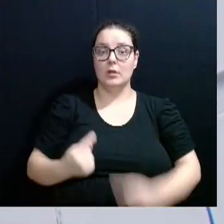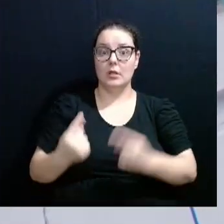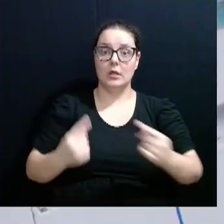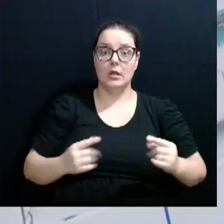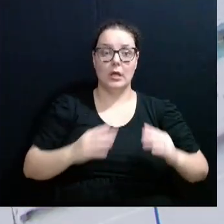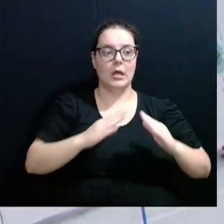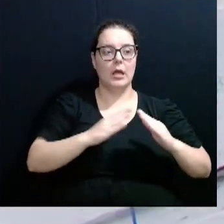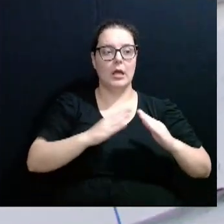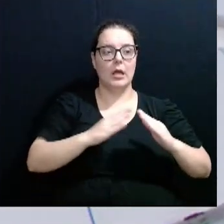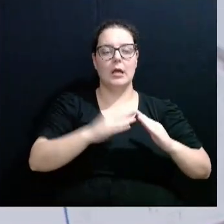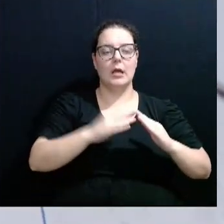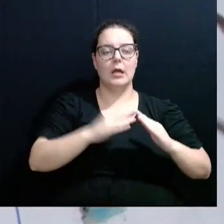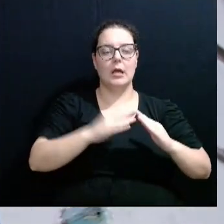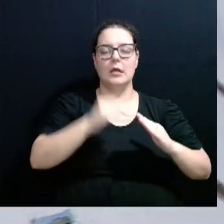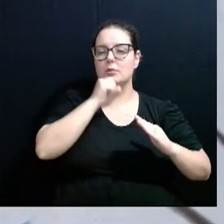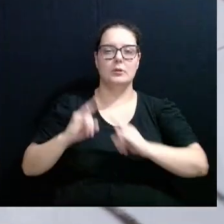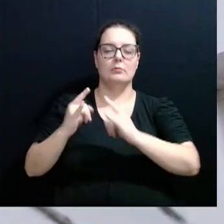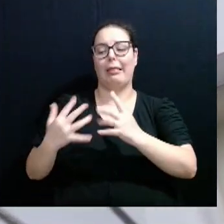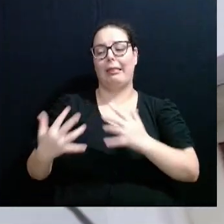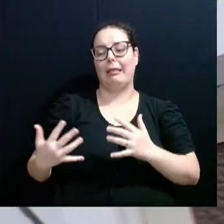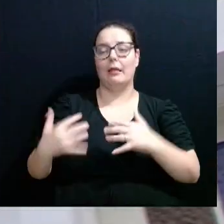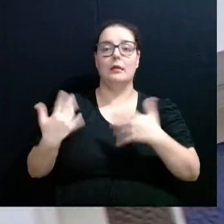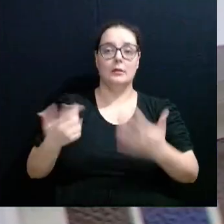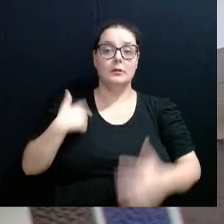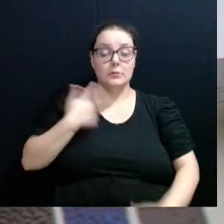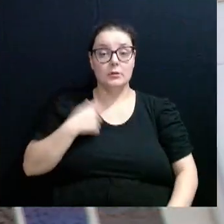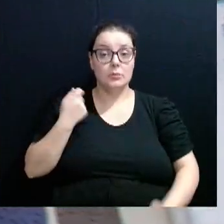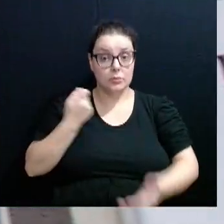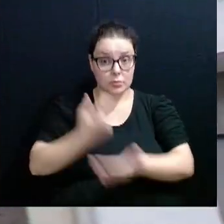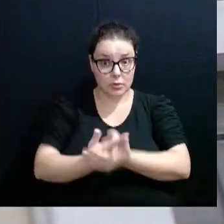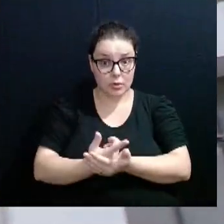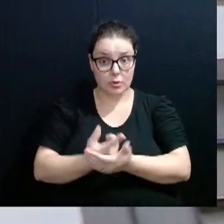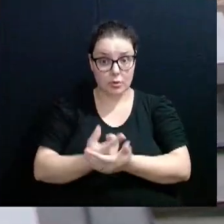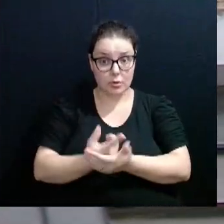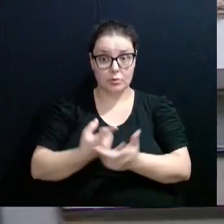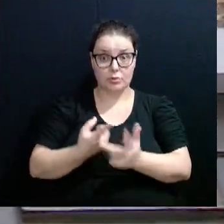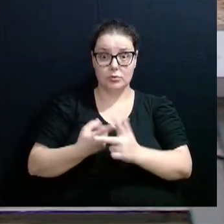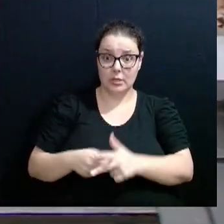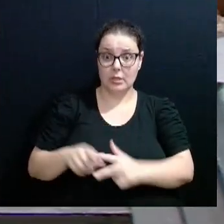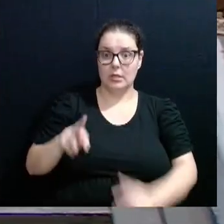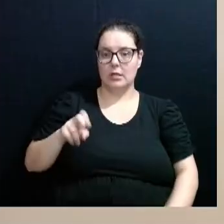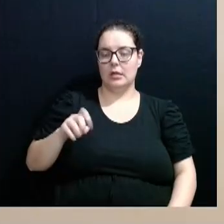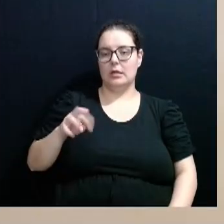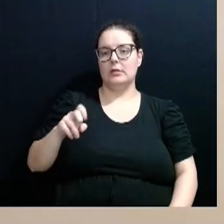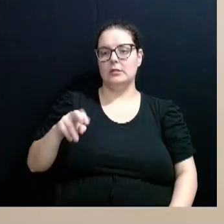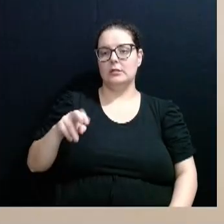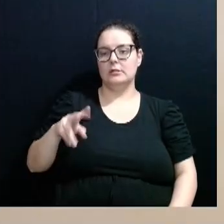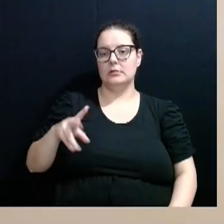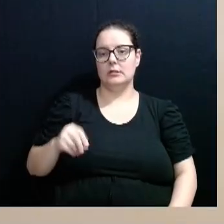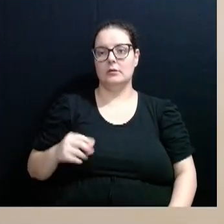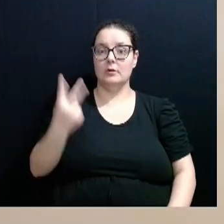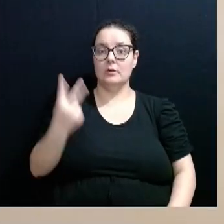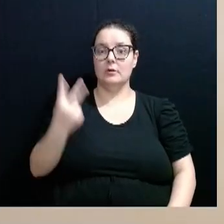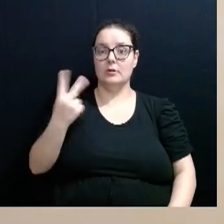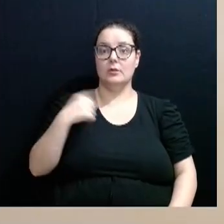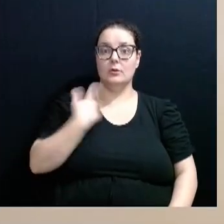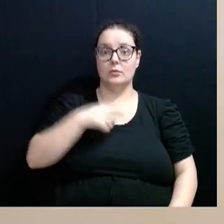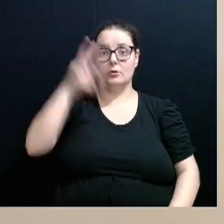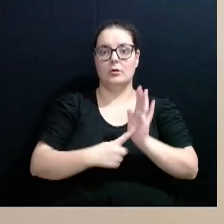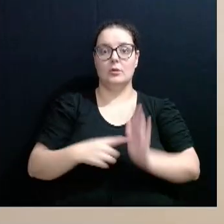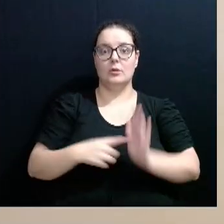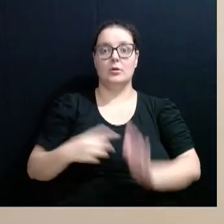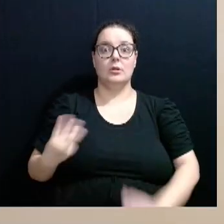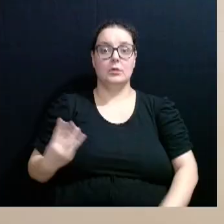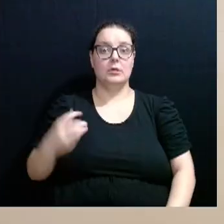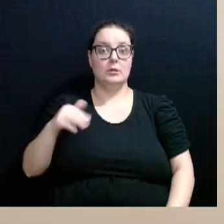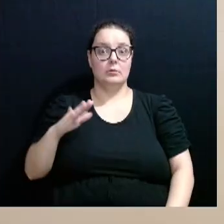aos pedaços. Então a gente compra e restaura para valorizar nosso patrimônio. E em terceiro lugar, e mais importante, é o